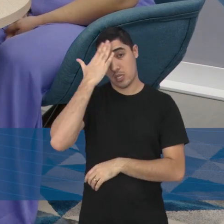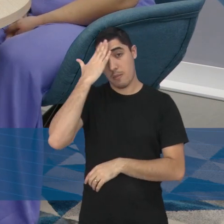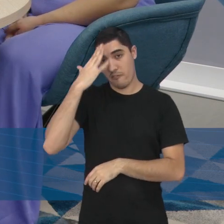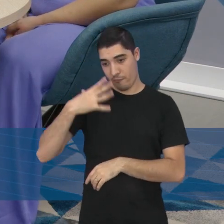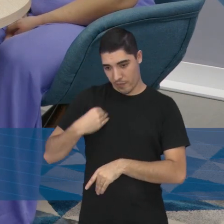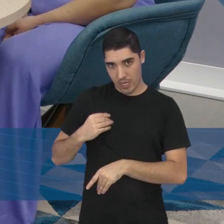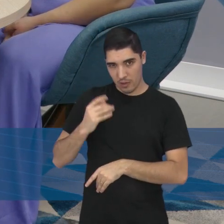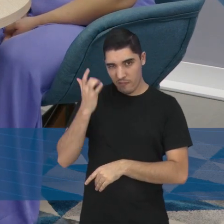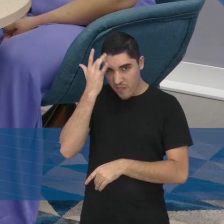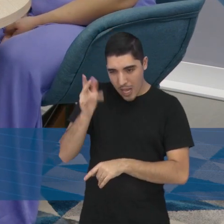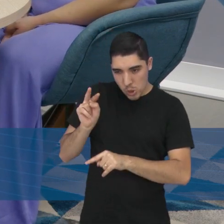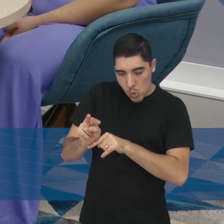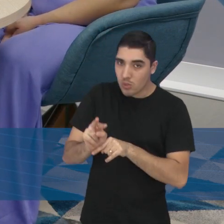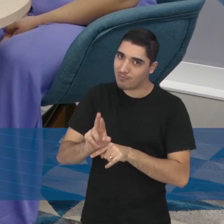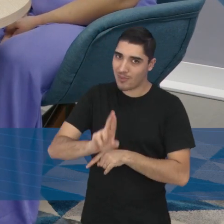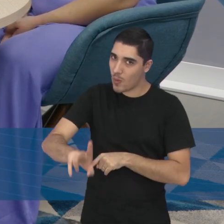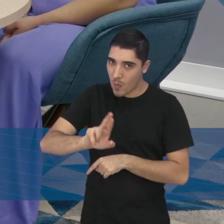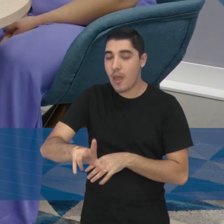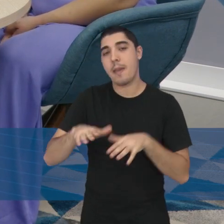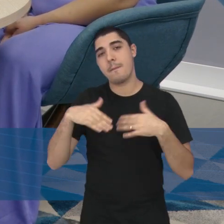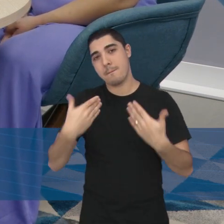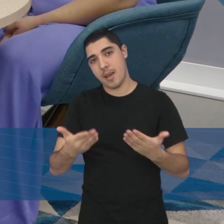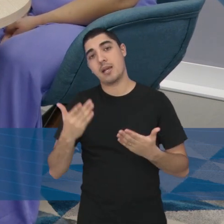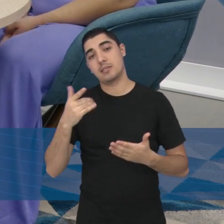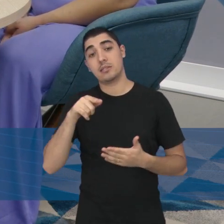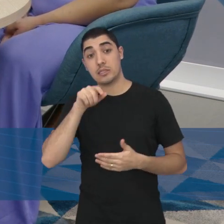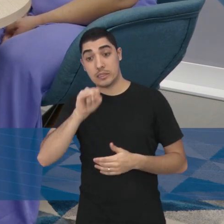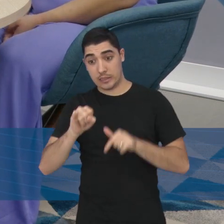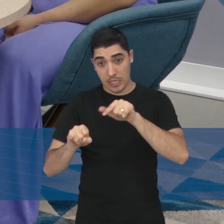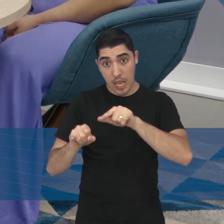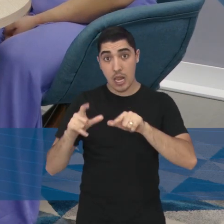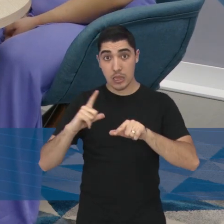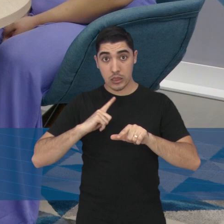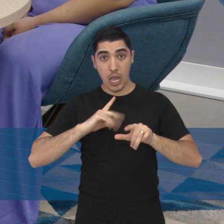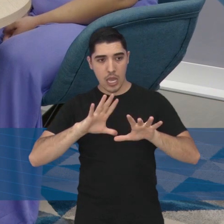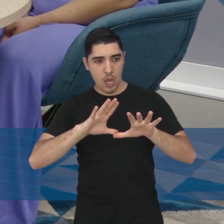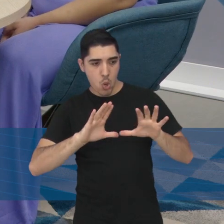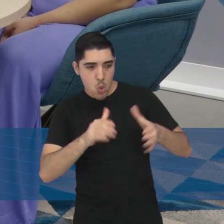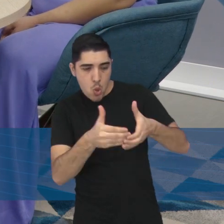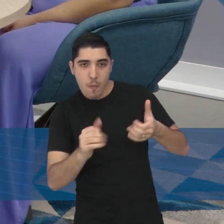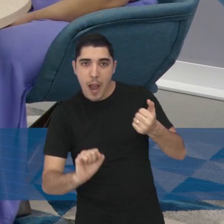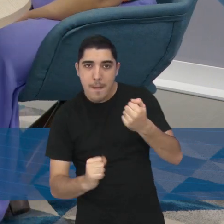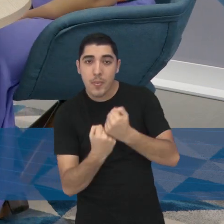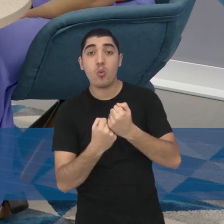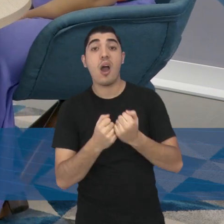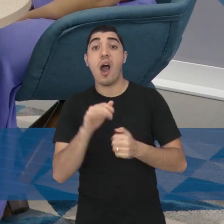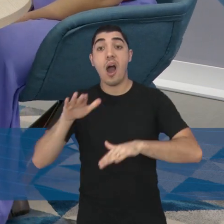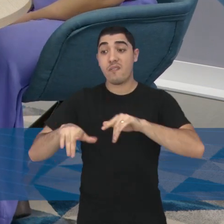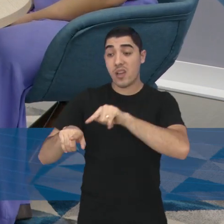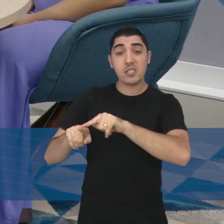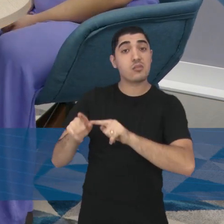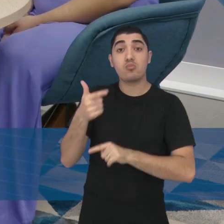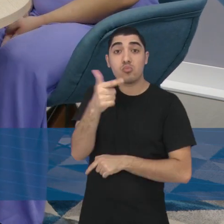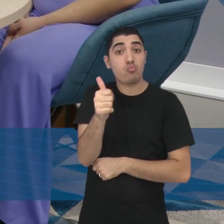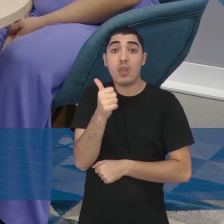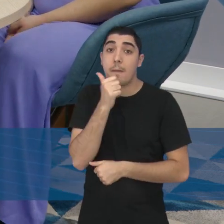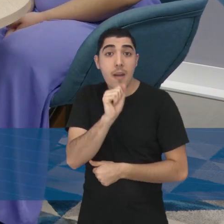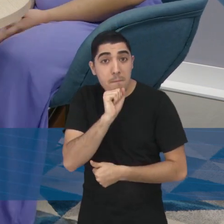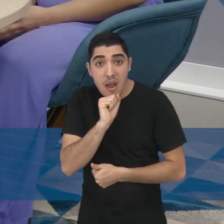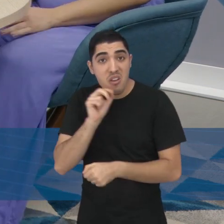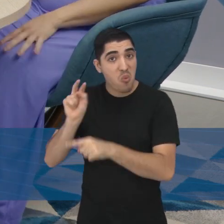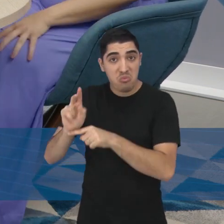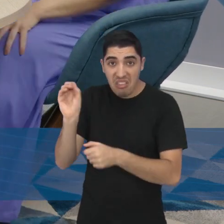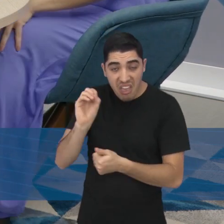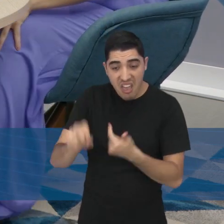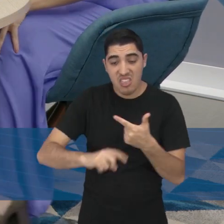não é fácil, é necessário rede de apoio, aí se ela, né, muitas vezes é de baixa renda, ela não tem, às vezes não tem a mãe, não tem o pai, não